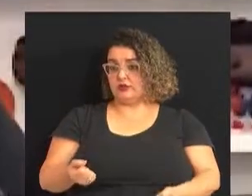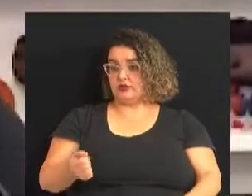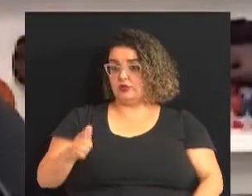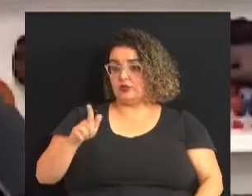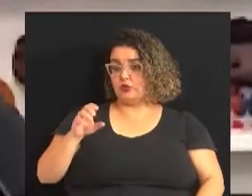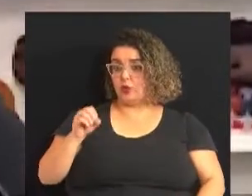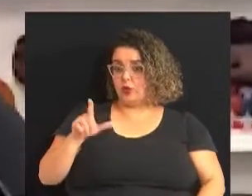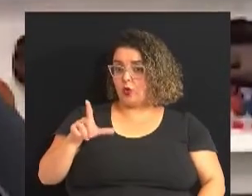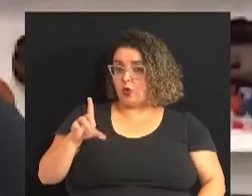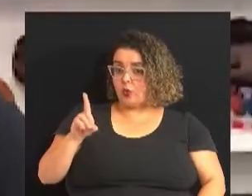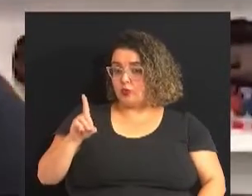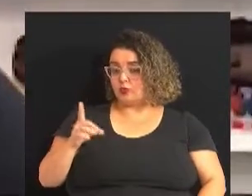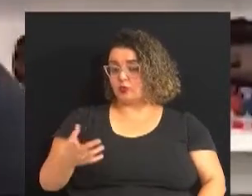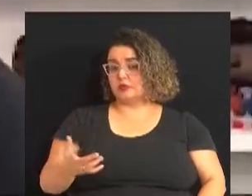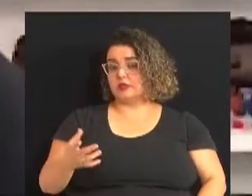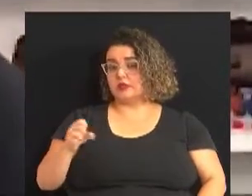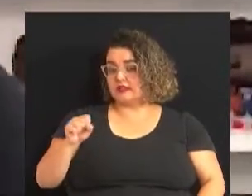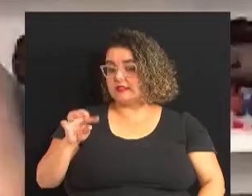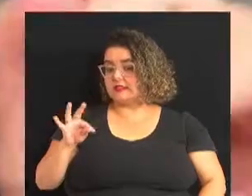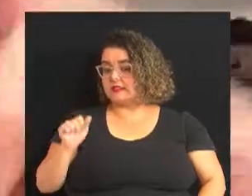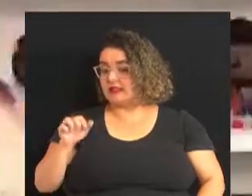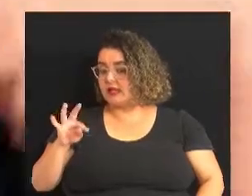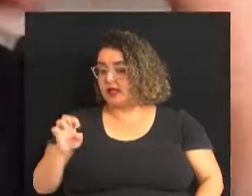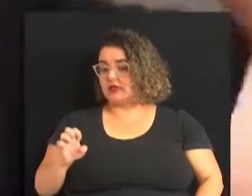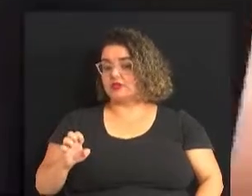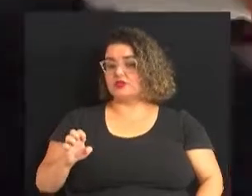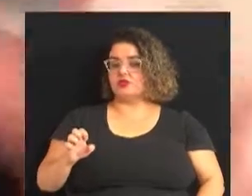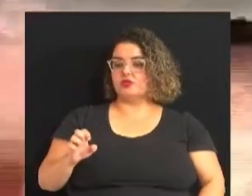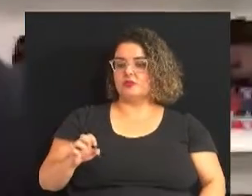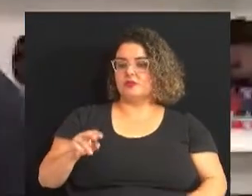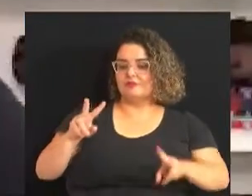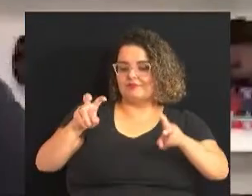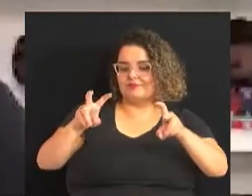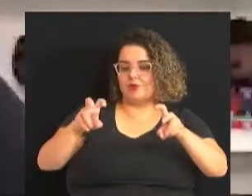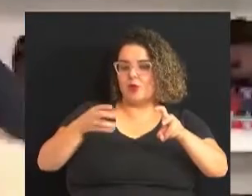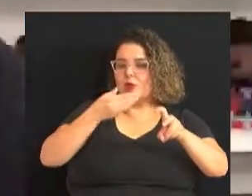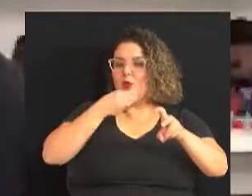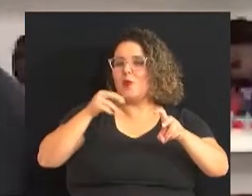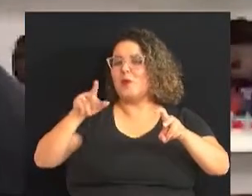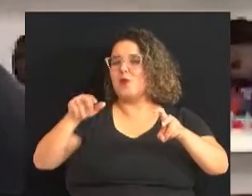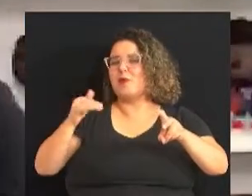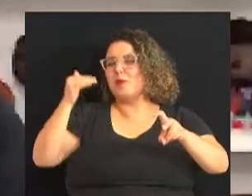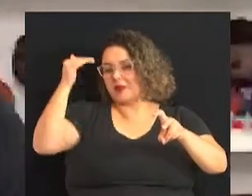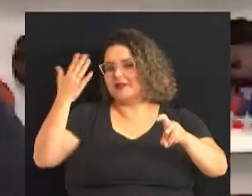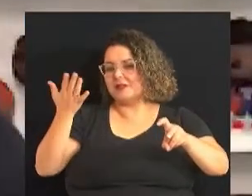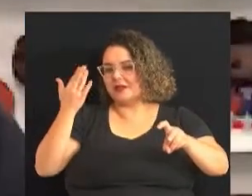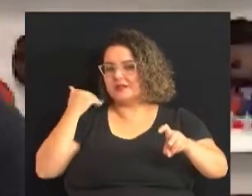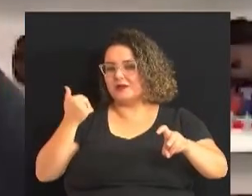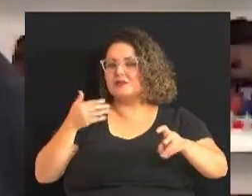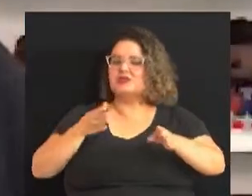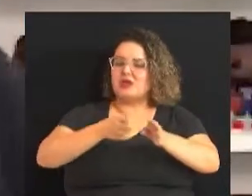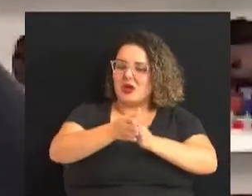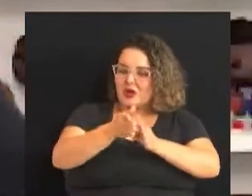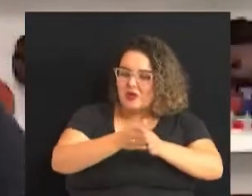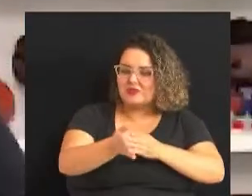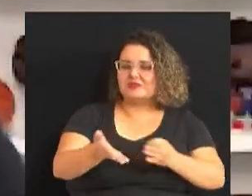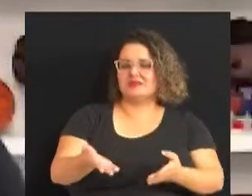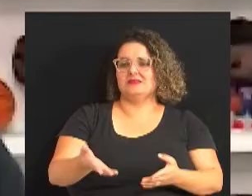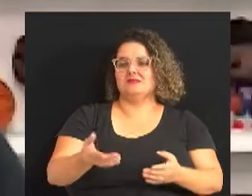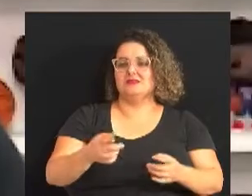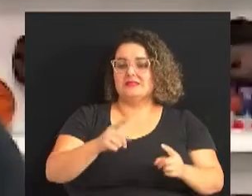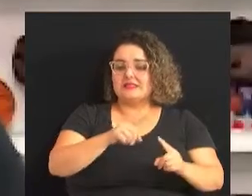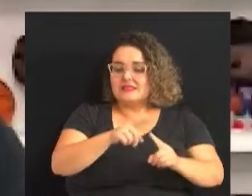Warriors de ser esse, entre aspas, o irmão mais velho, assim, de poder dar conselho para esse time